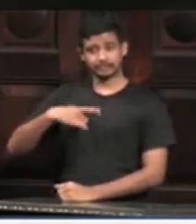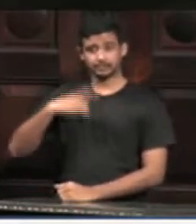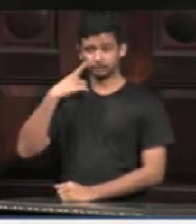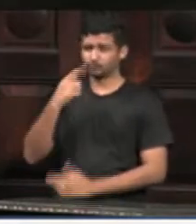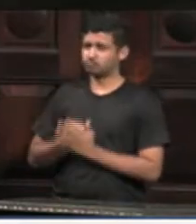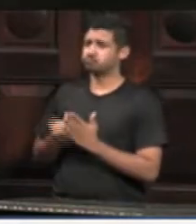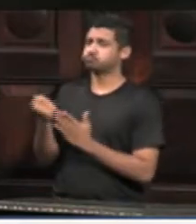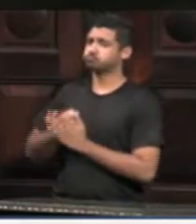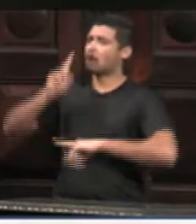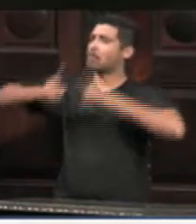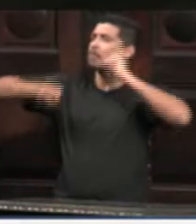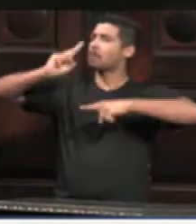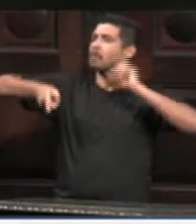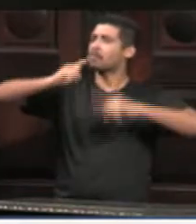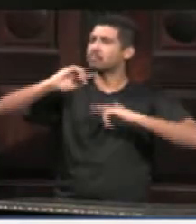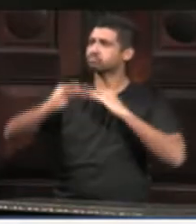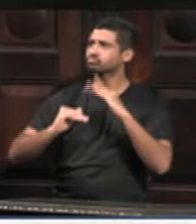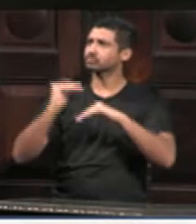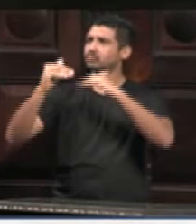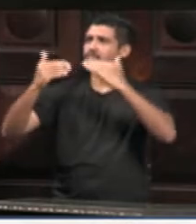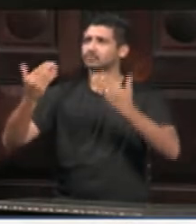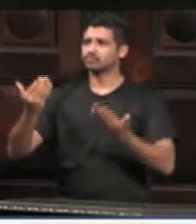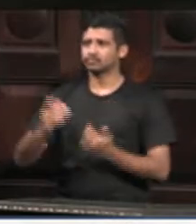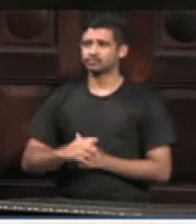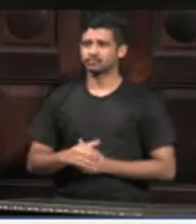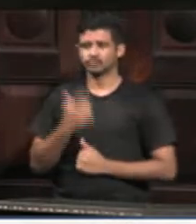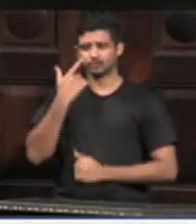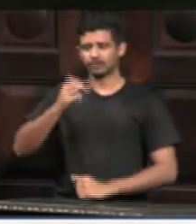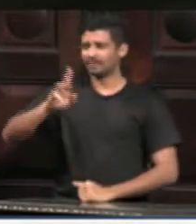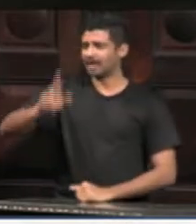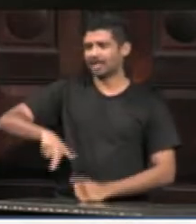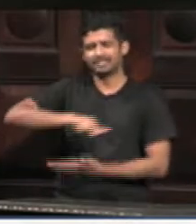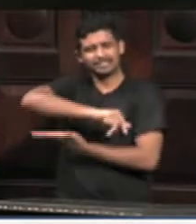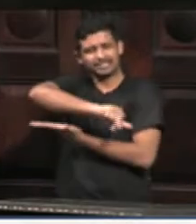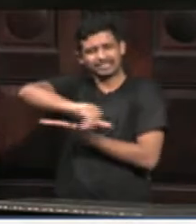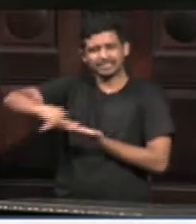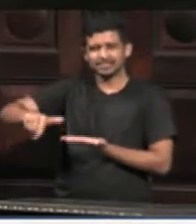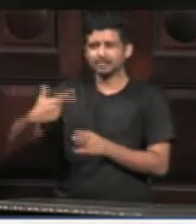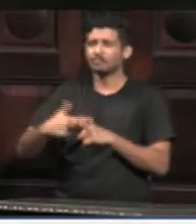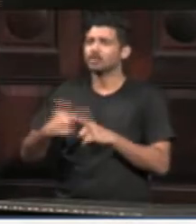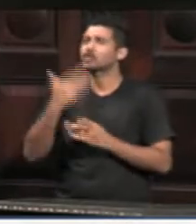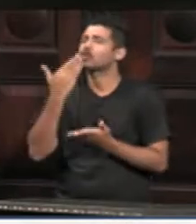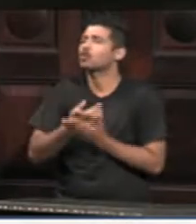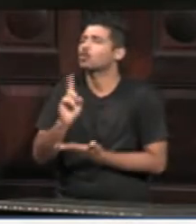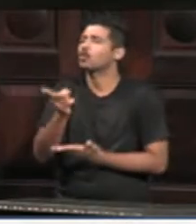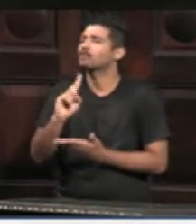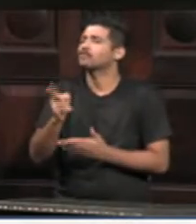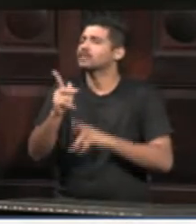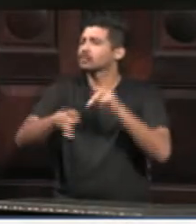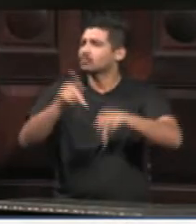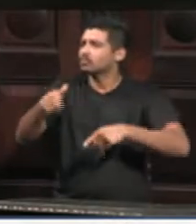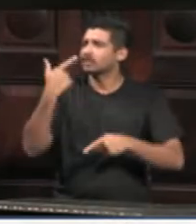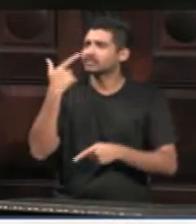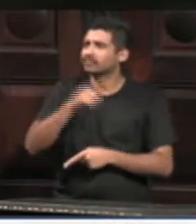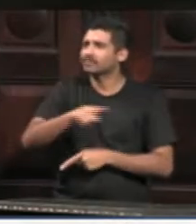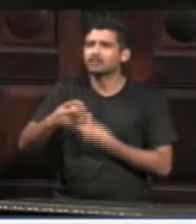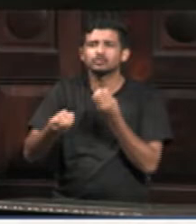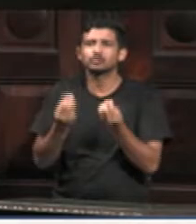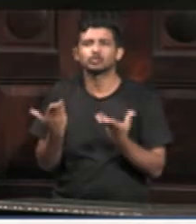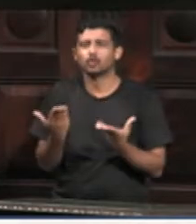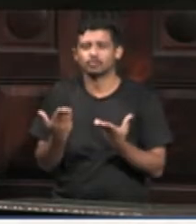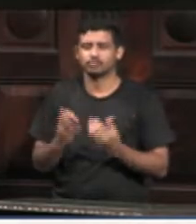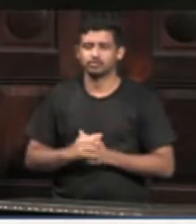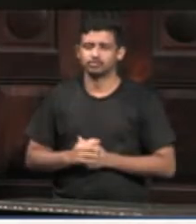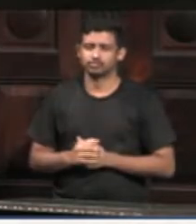cresce, dentre outras razões, por um descrédito da população de que as instituições democráticas sejam